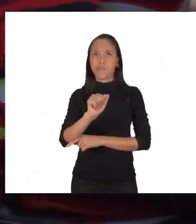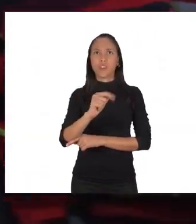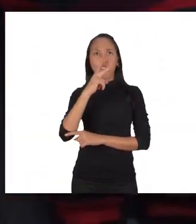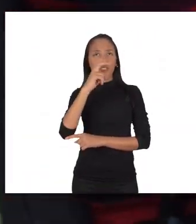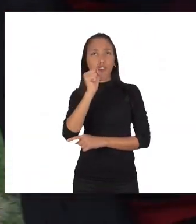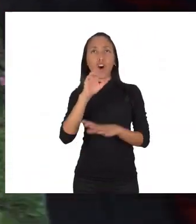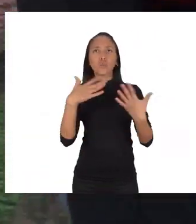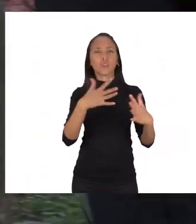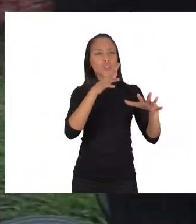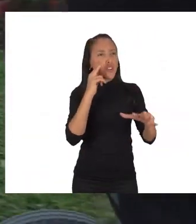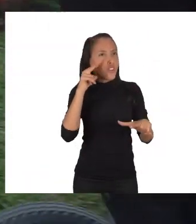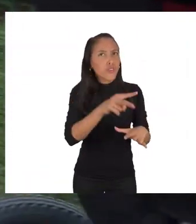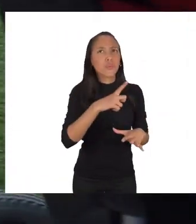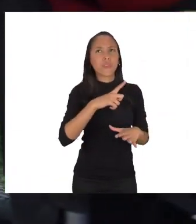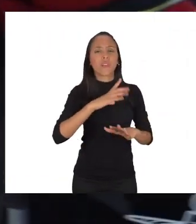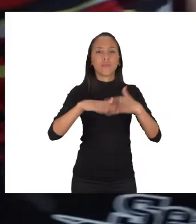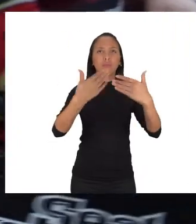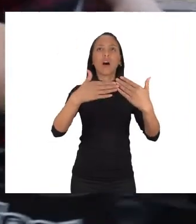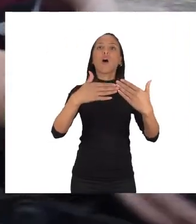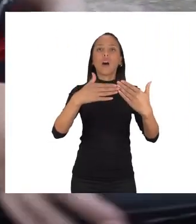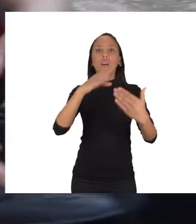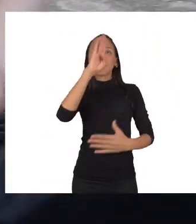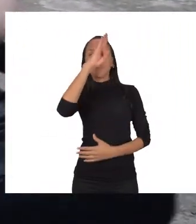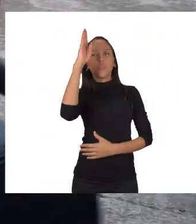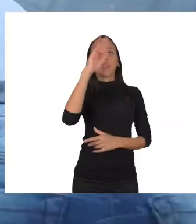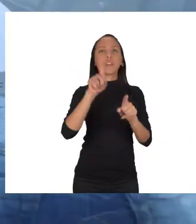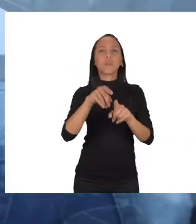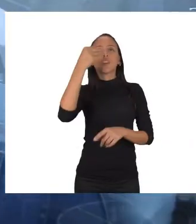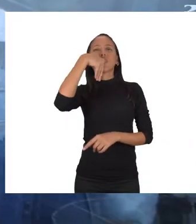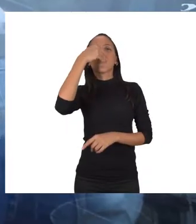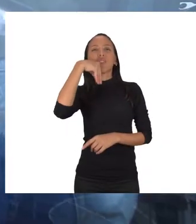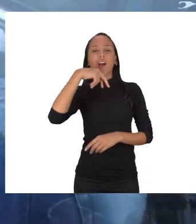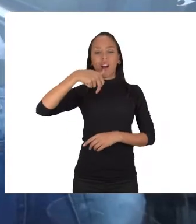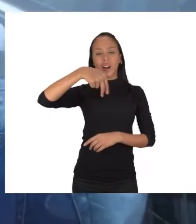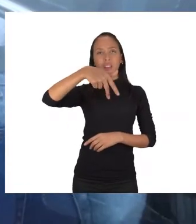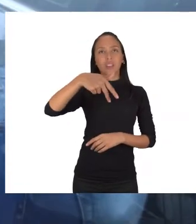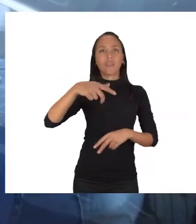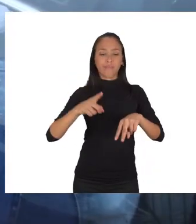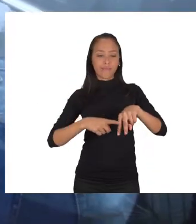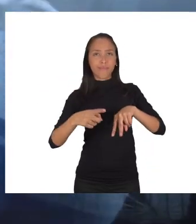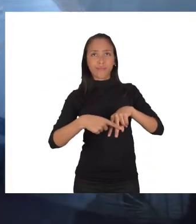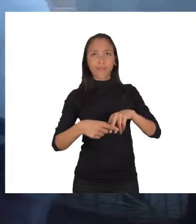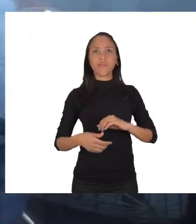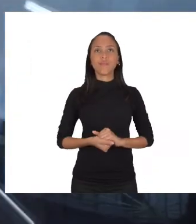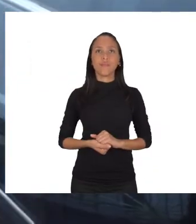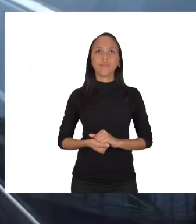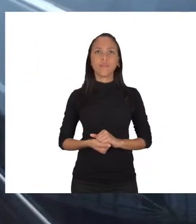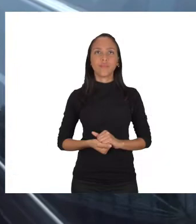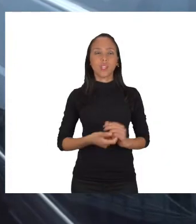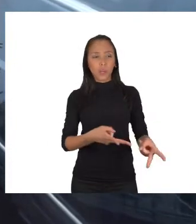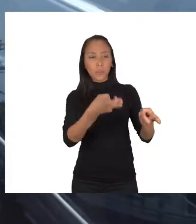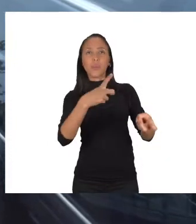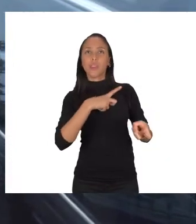com tonteira e dificuldades para andar e fraqueza nos membros inferiores, apresenta perda da